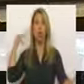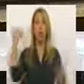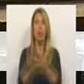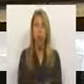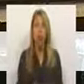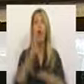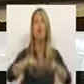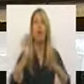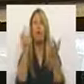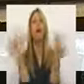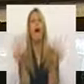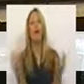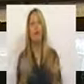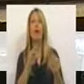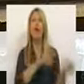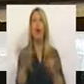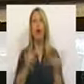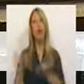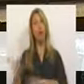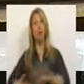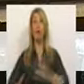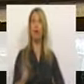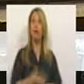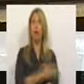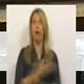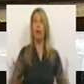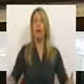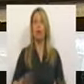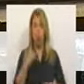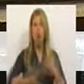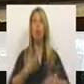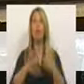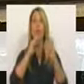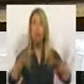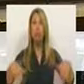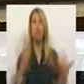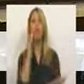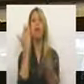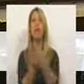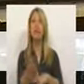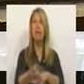graças exatamente às reformas que foram feitas e ao dinamismo que foi possível dar